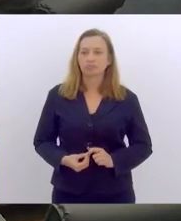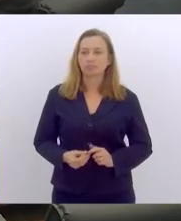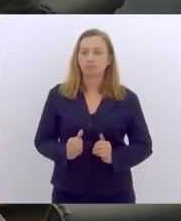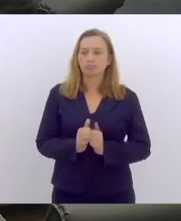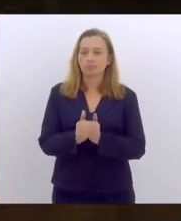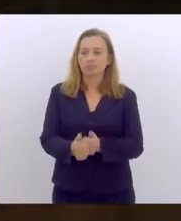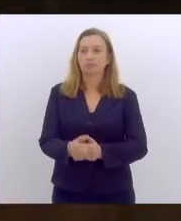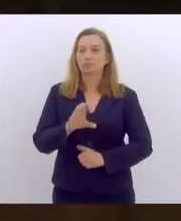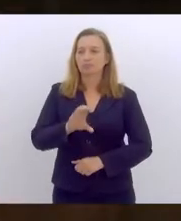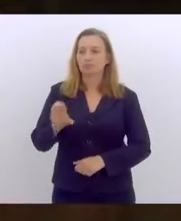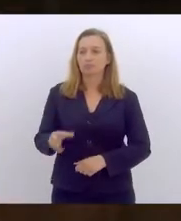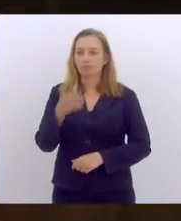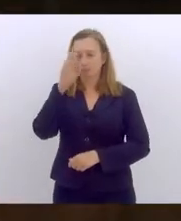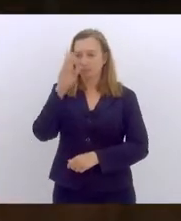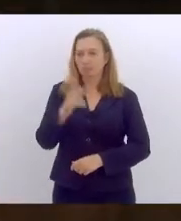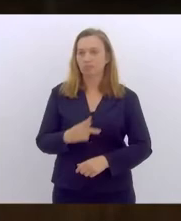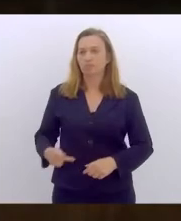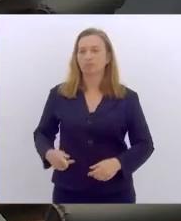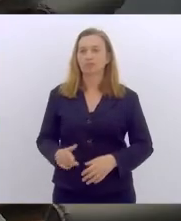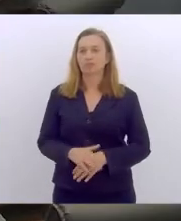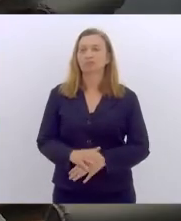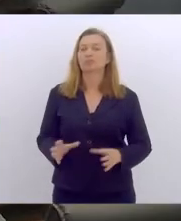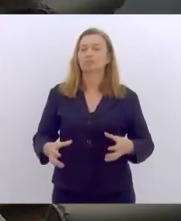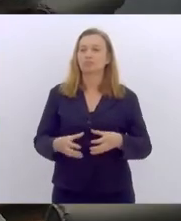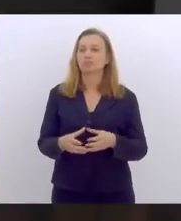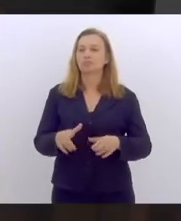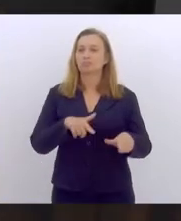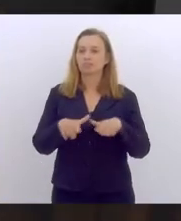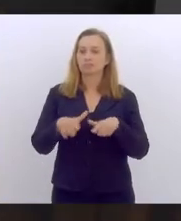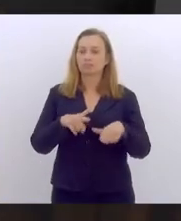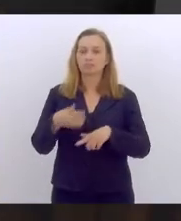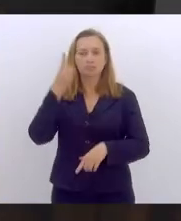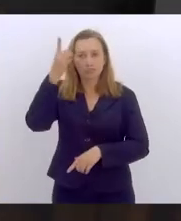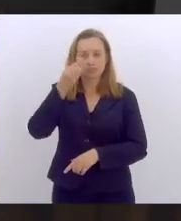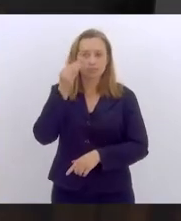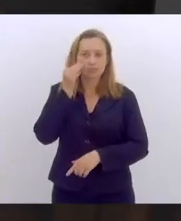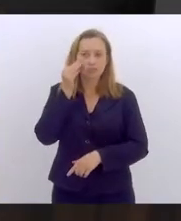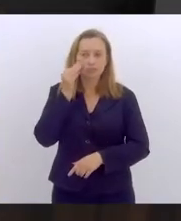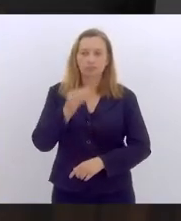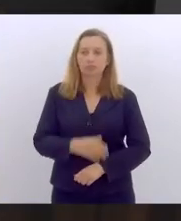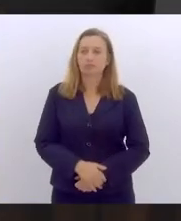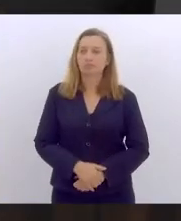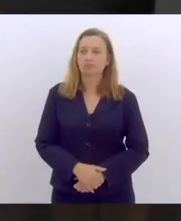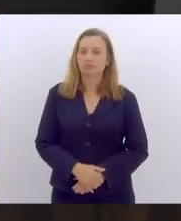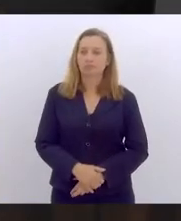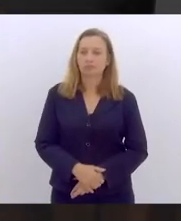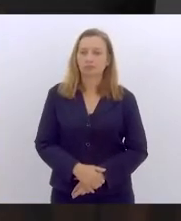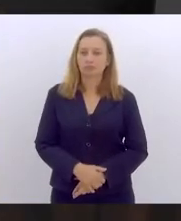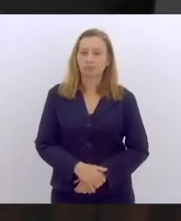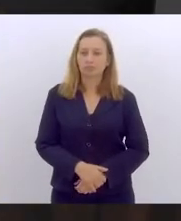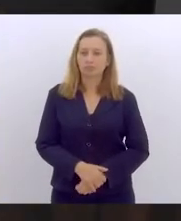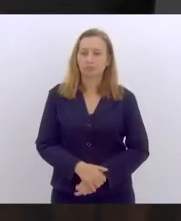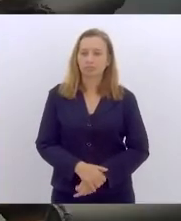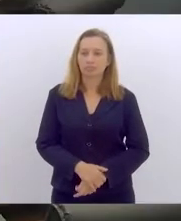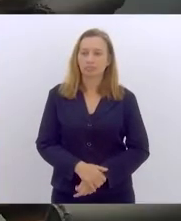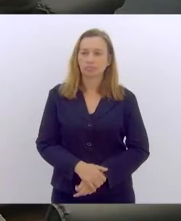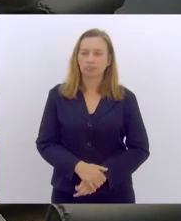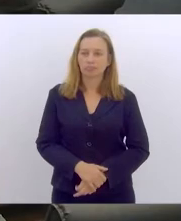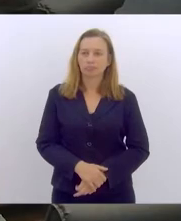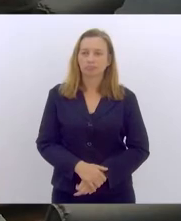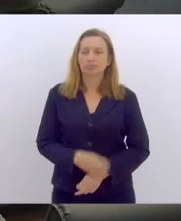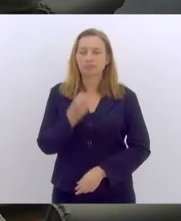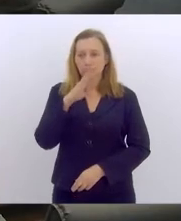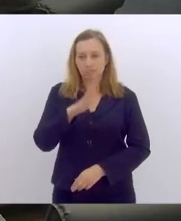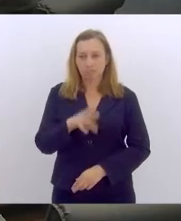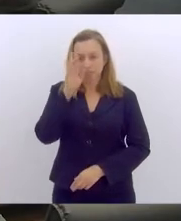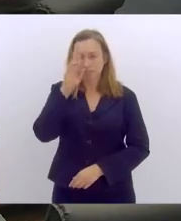Acompanhe o parecer da CCJ. Pela Comissão de Trabalho, deputada Mônica Francisco. Boa